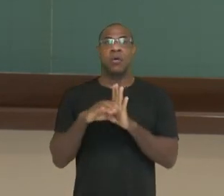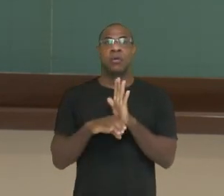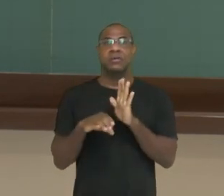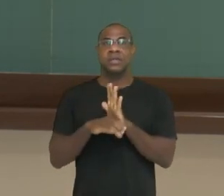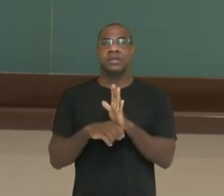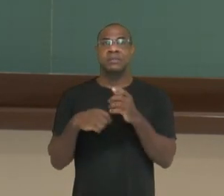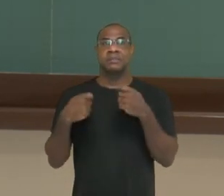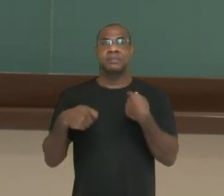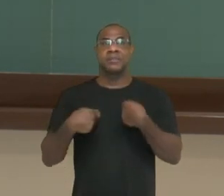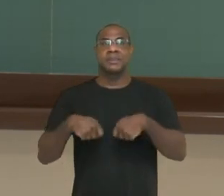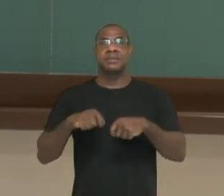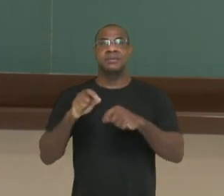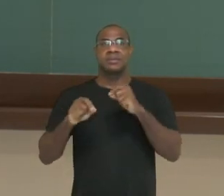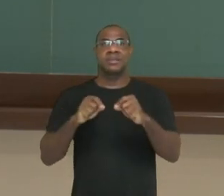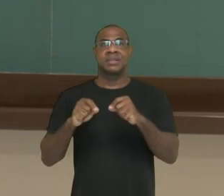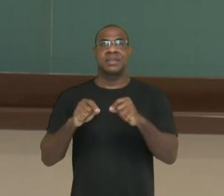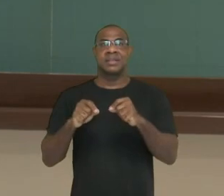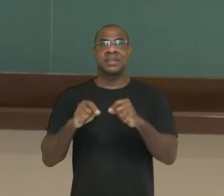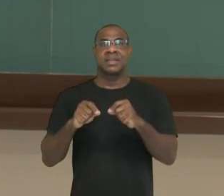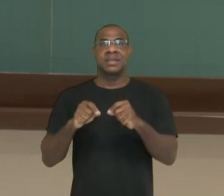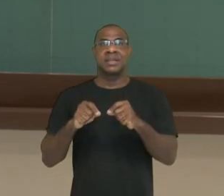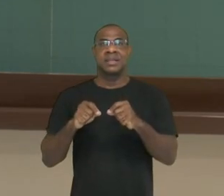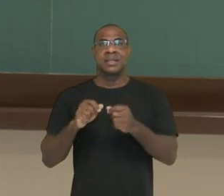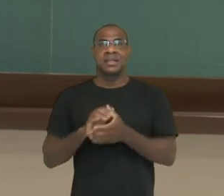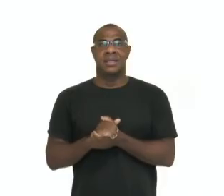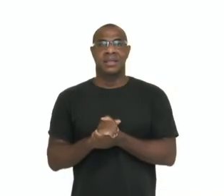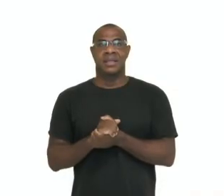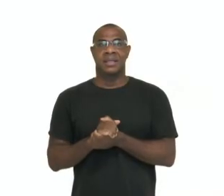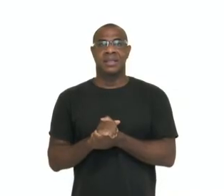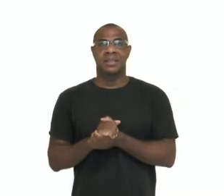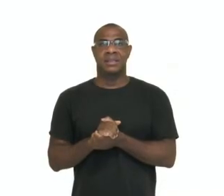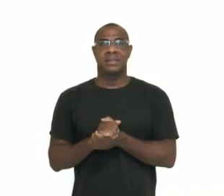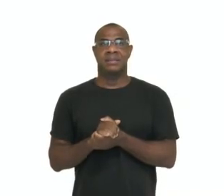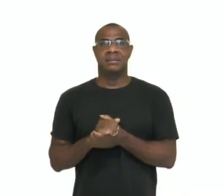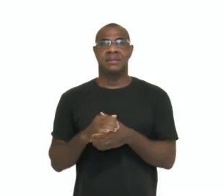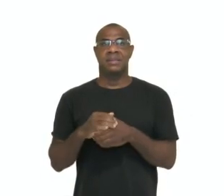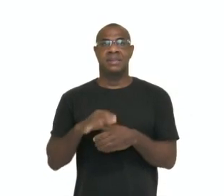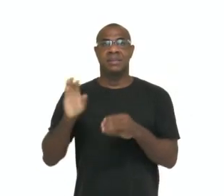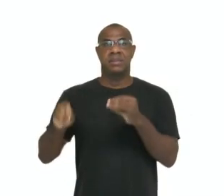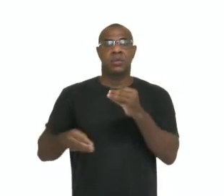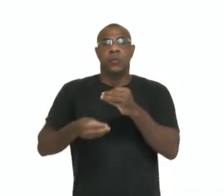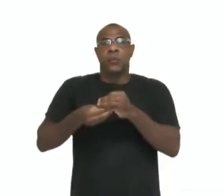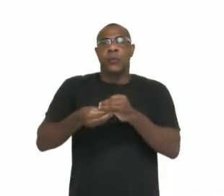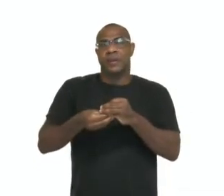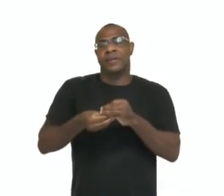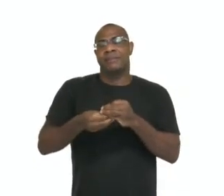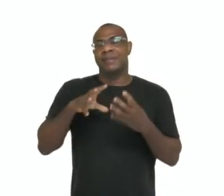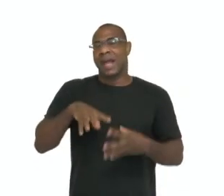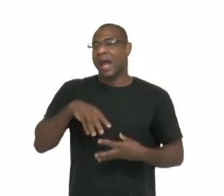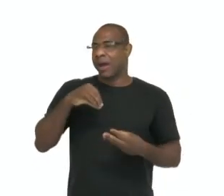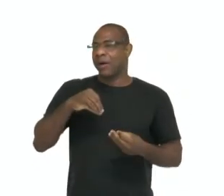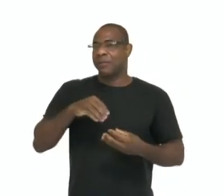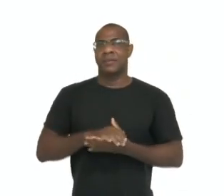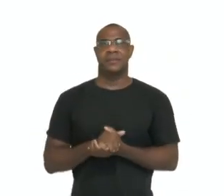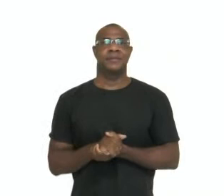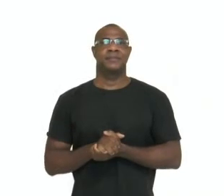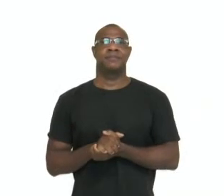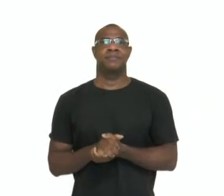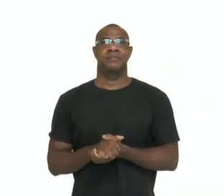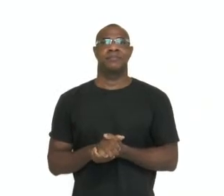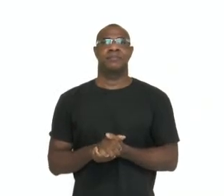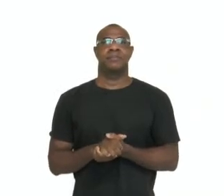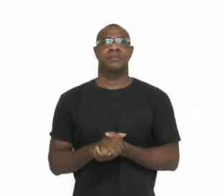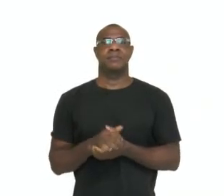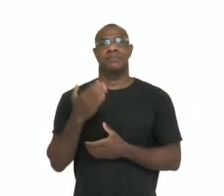alma do leitor. Mais mulher do que eu era homem. Então você já percebe isso. Chegamos à atividade mão